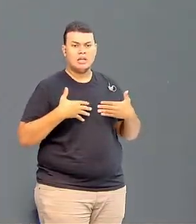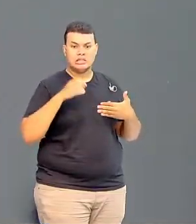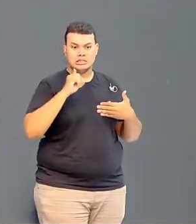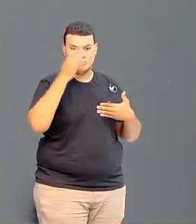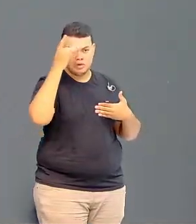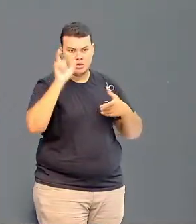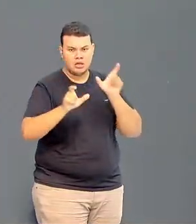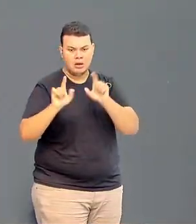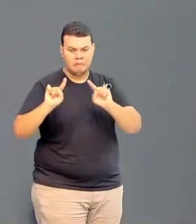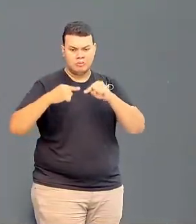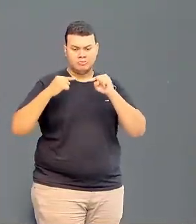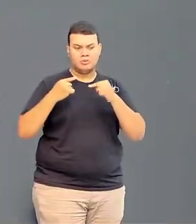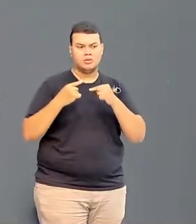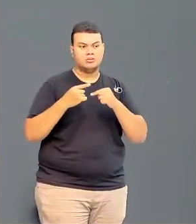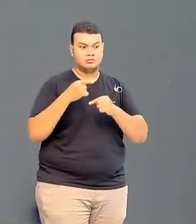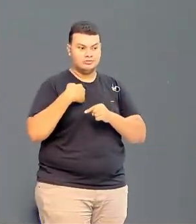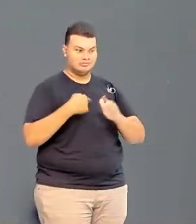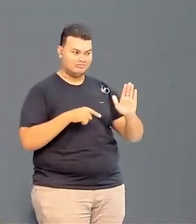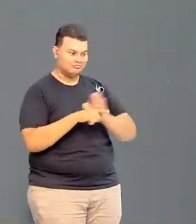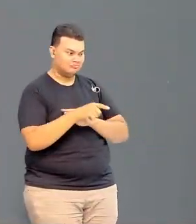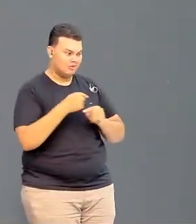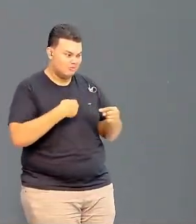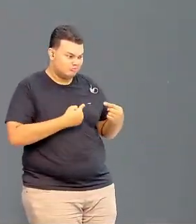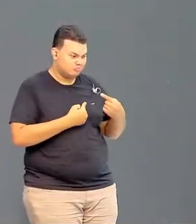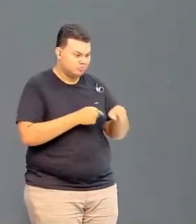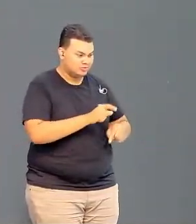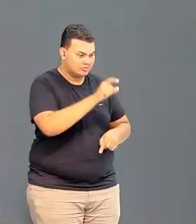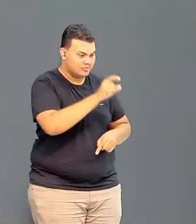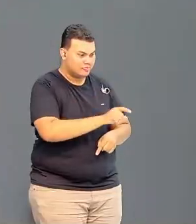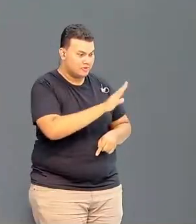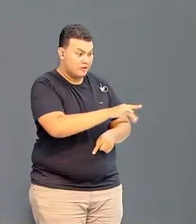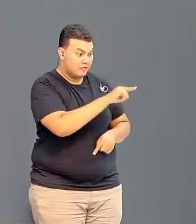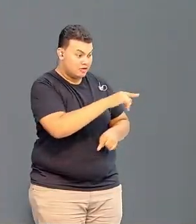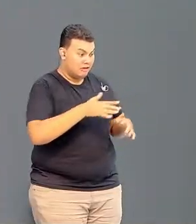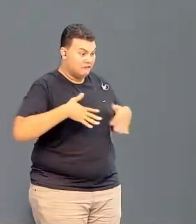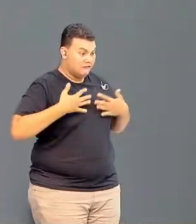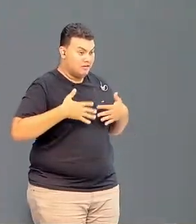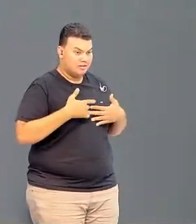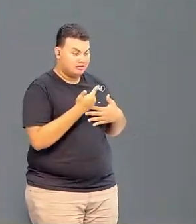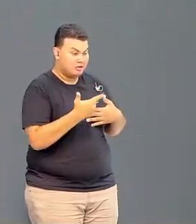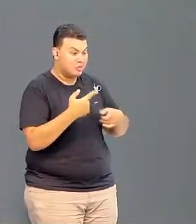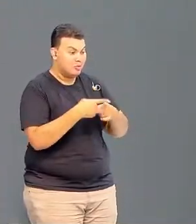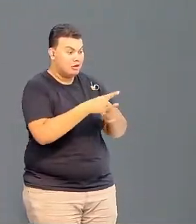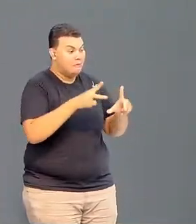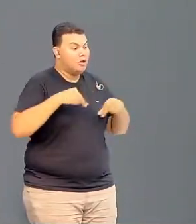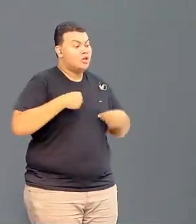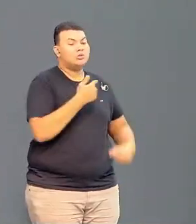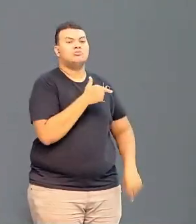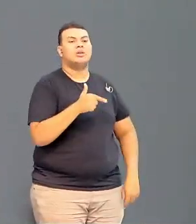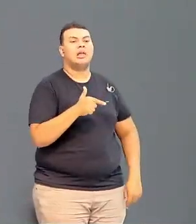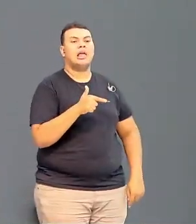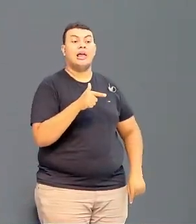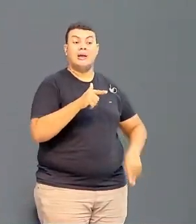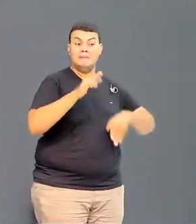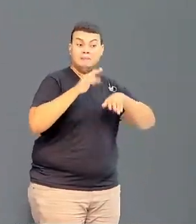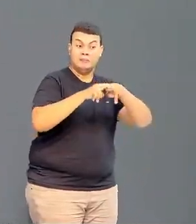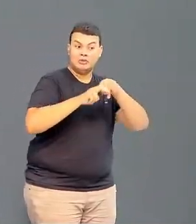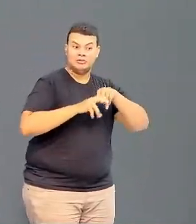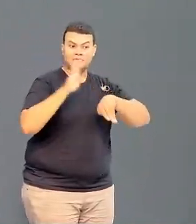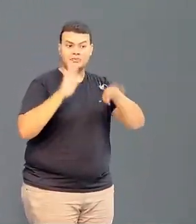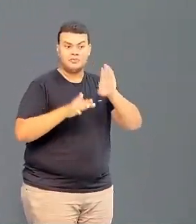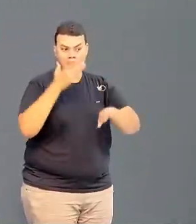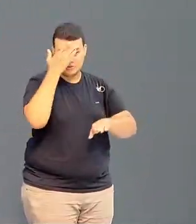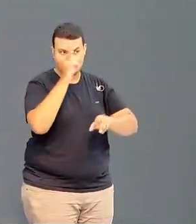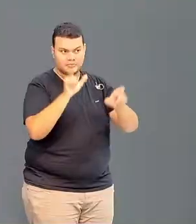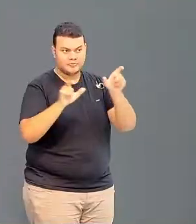Como você pode ser feliz se você é uma pessoa que não merece ser feliz? Por isso que tem muitas pessoas que dizem: